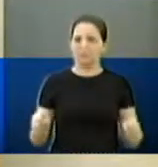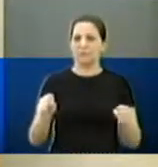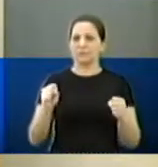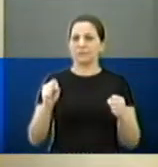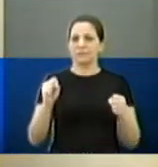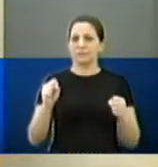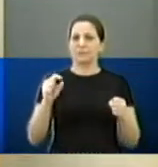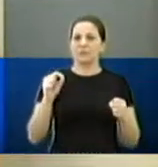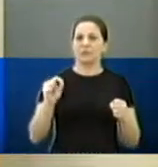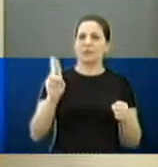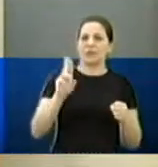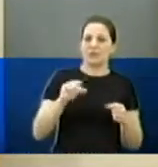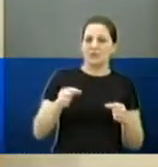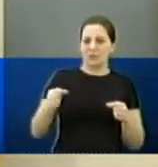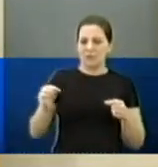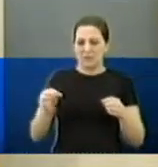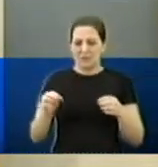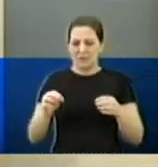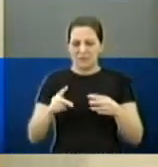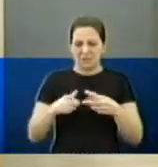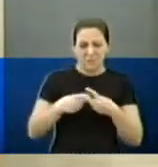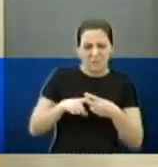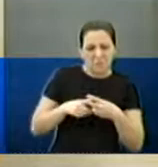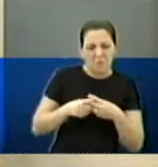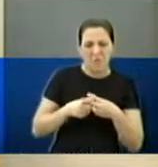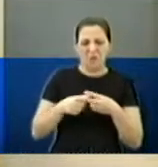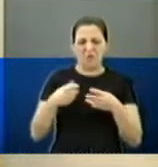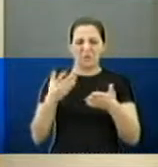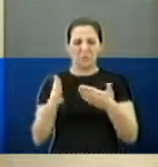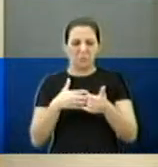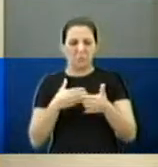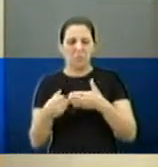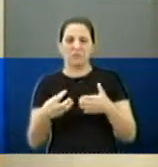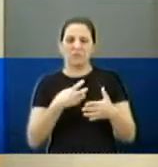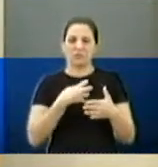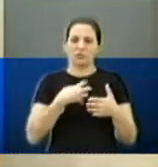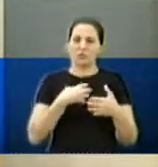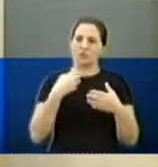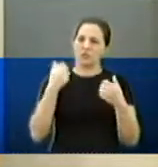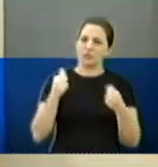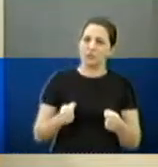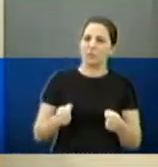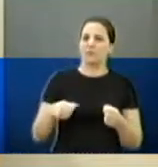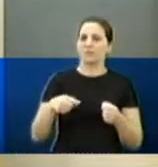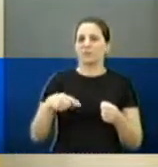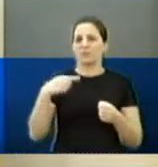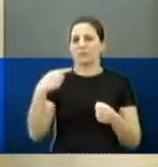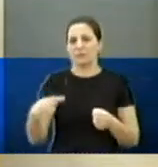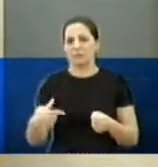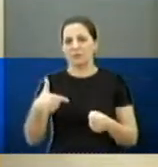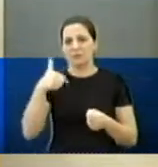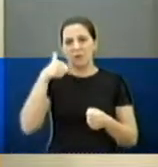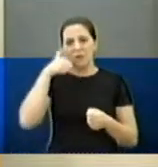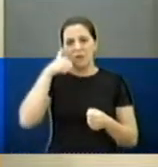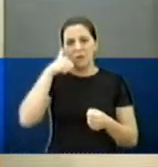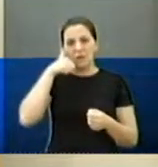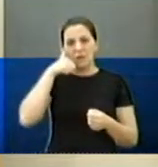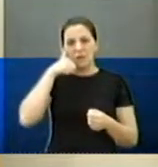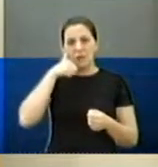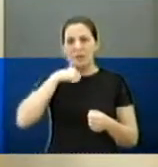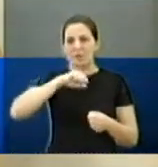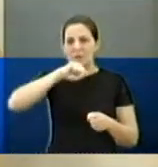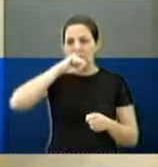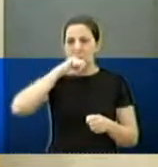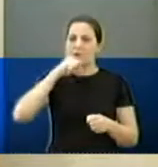por arame. Gente que não tem condição sequer de ter uma cadeira dessa e depende da mãe idosa, de algum outro parente para